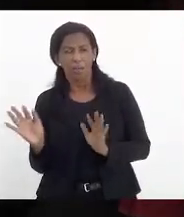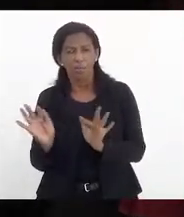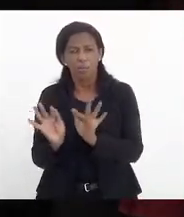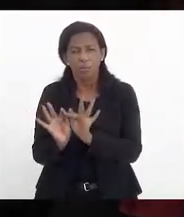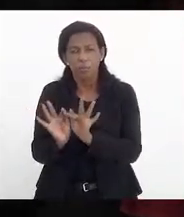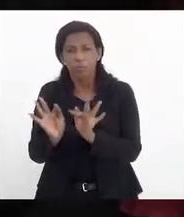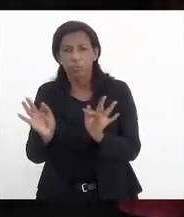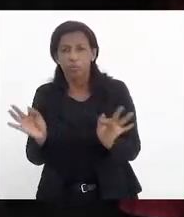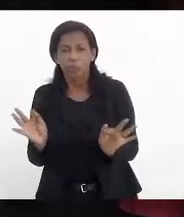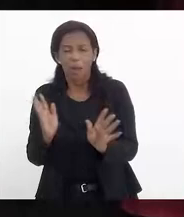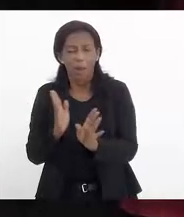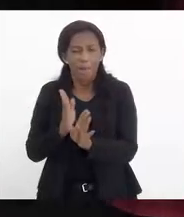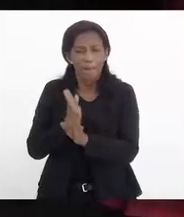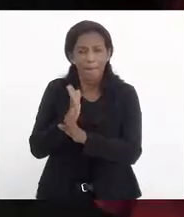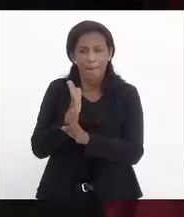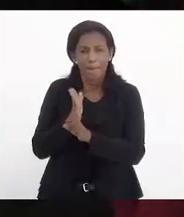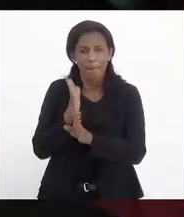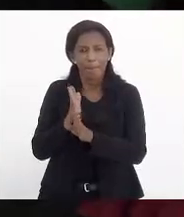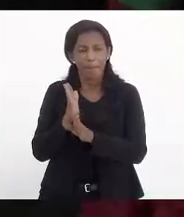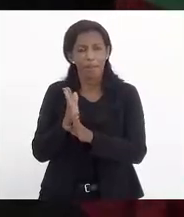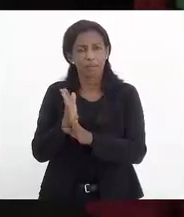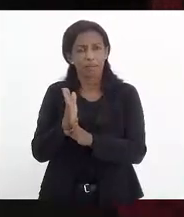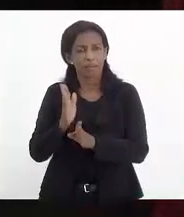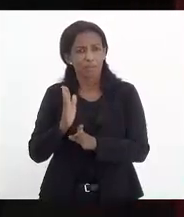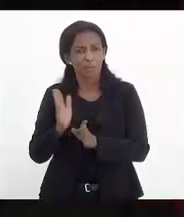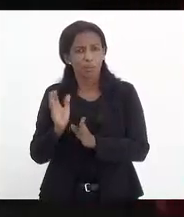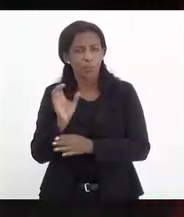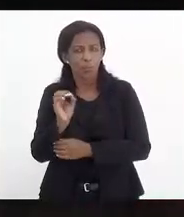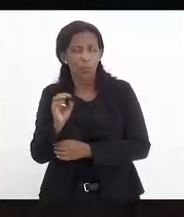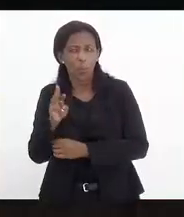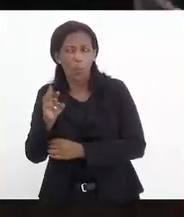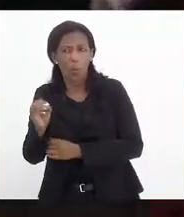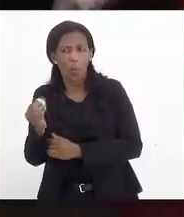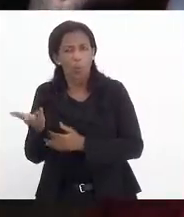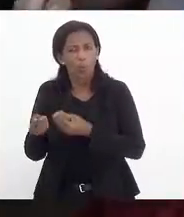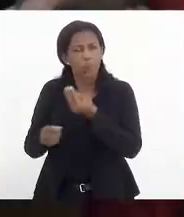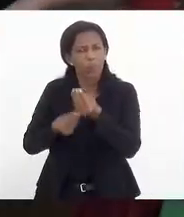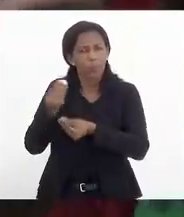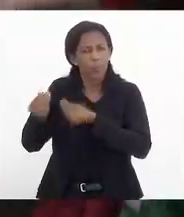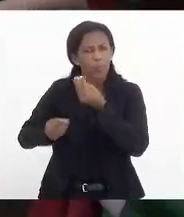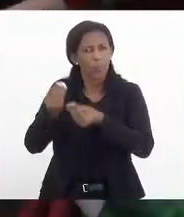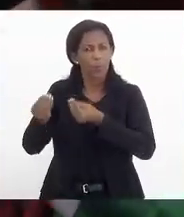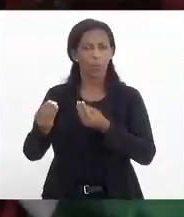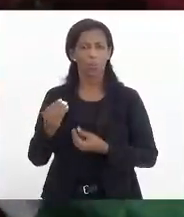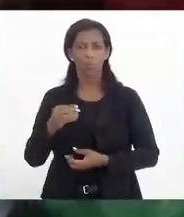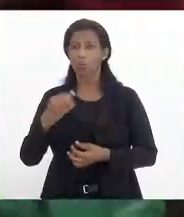apenas um afinado instrumento no seu procedimento, no como. Não se discutia desde o início